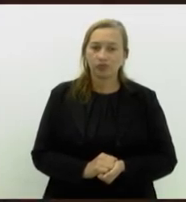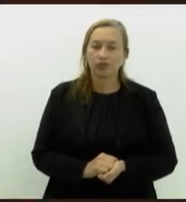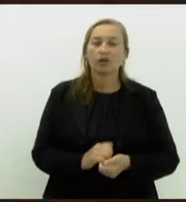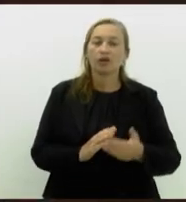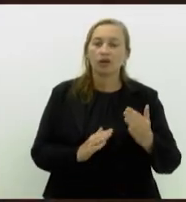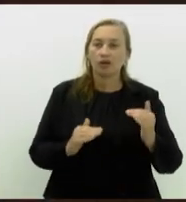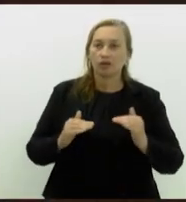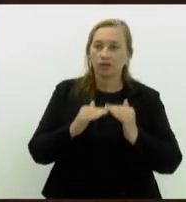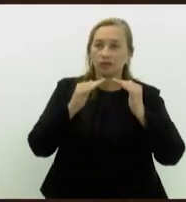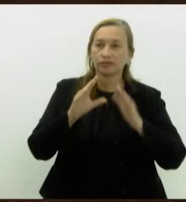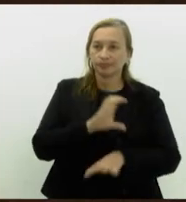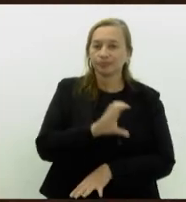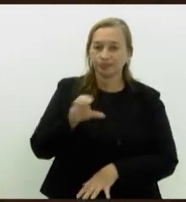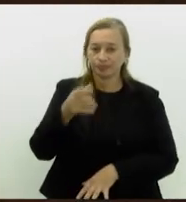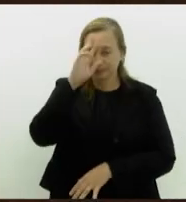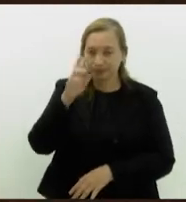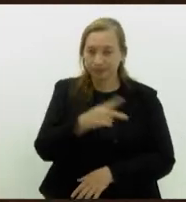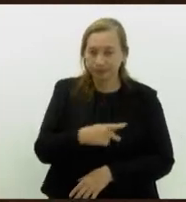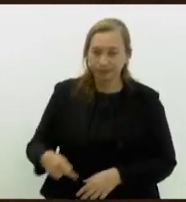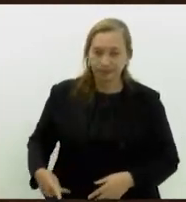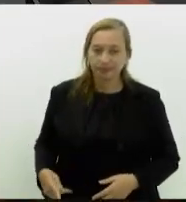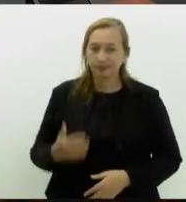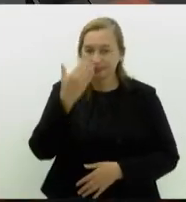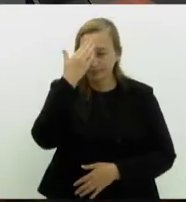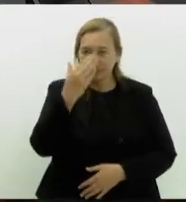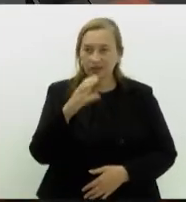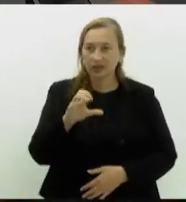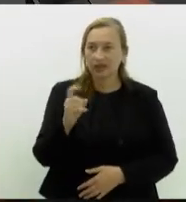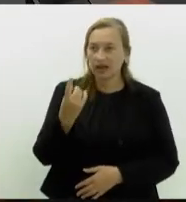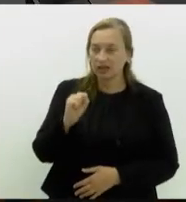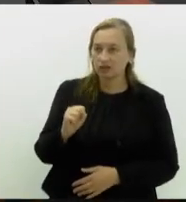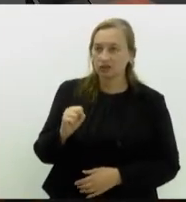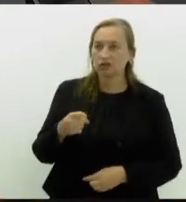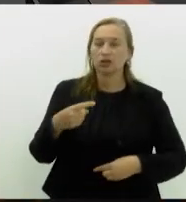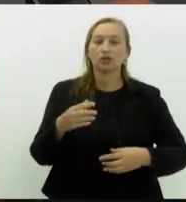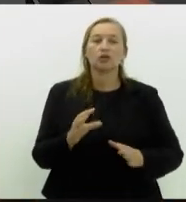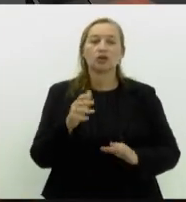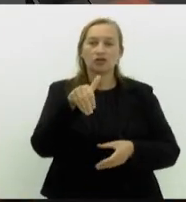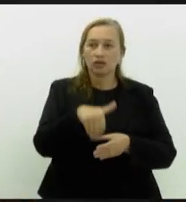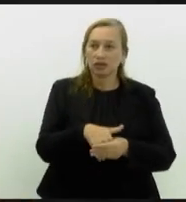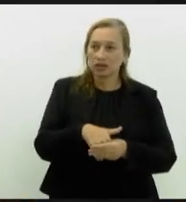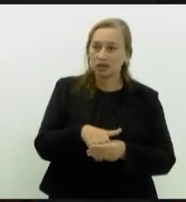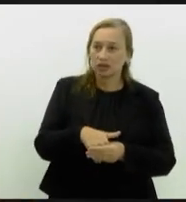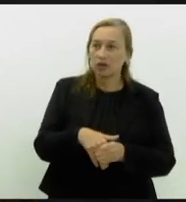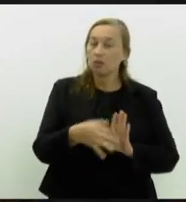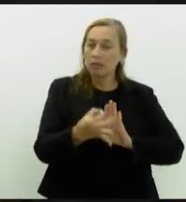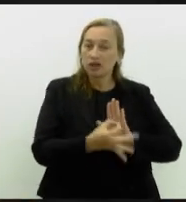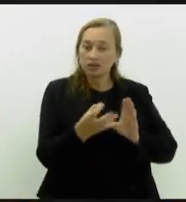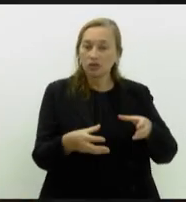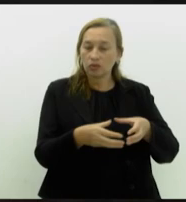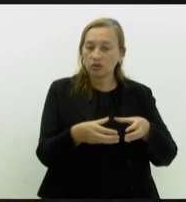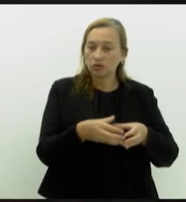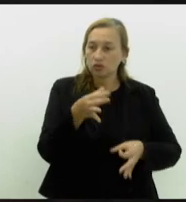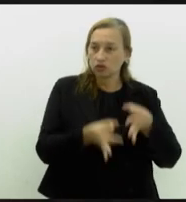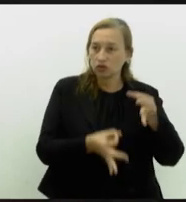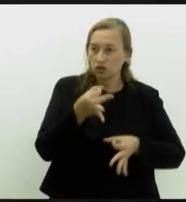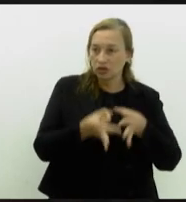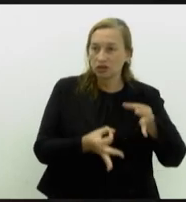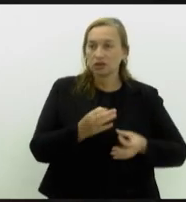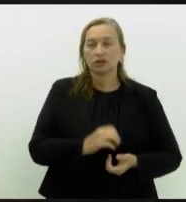Favorável com a CCJ, presidente. Obrigado, Carlinho. Com os pareceres emitidos em votação, o parecer da Comissão de Constituição e